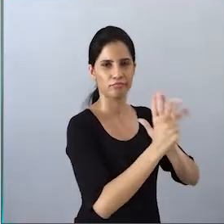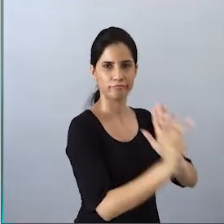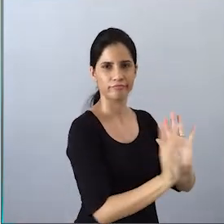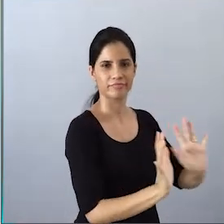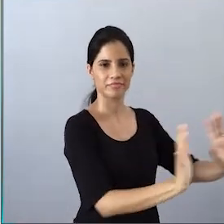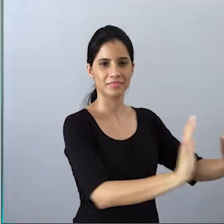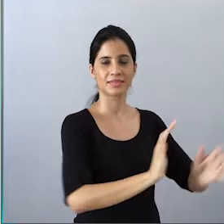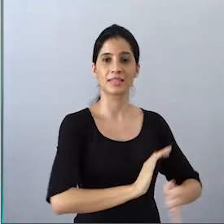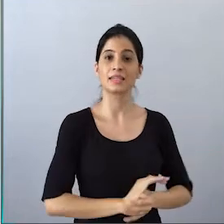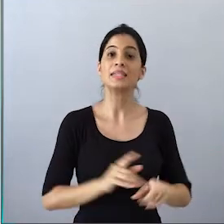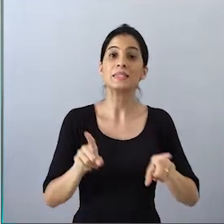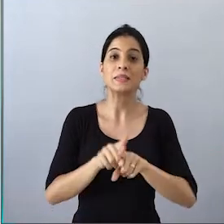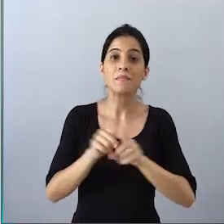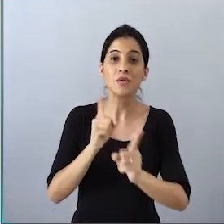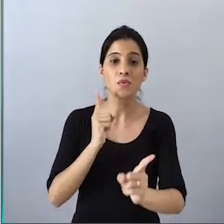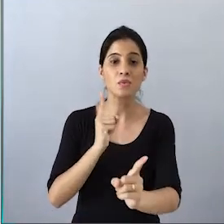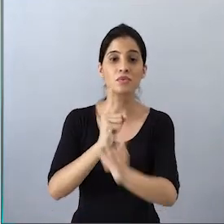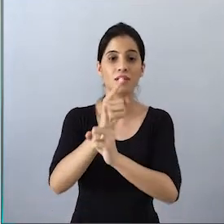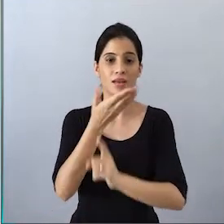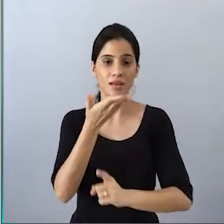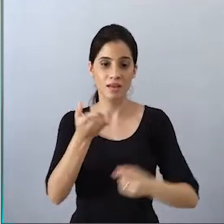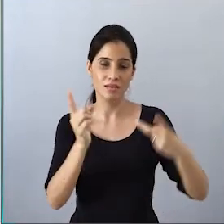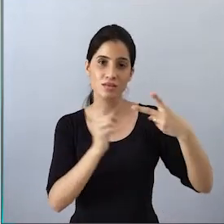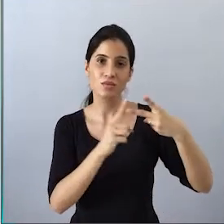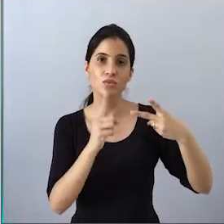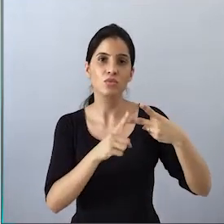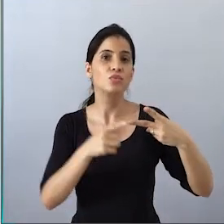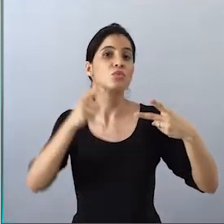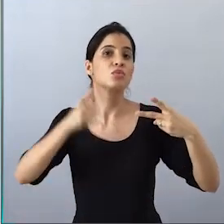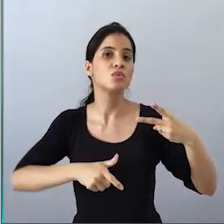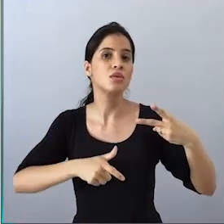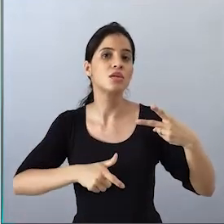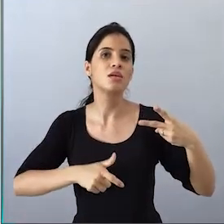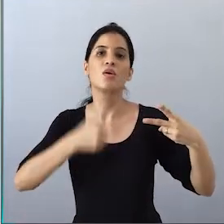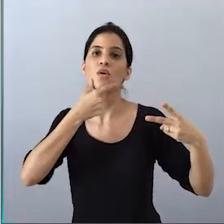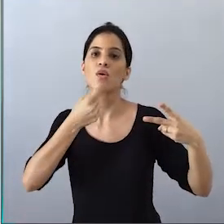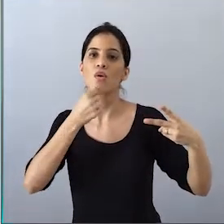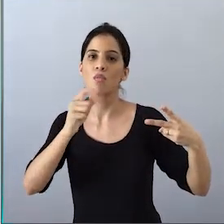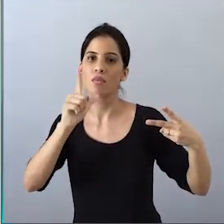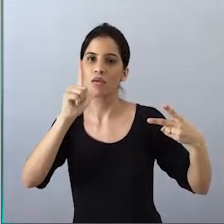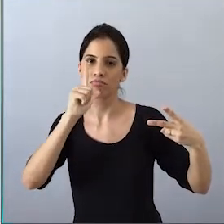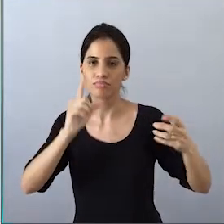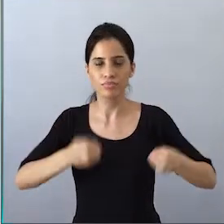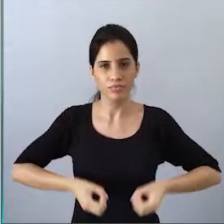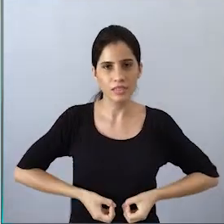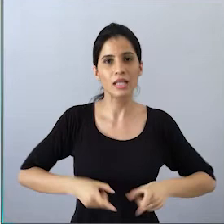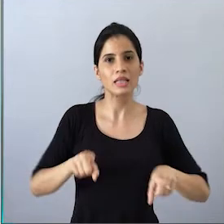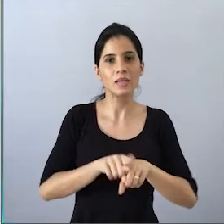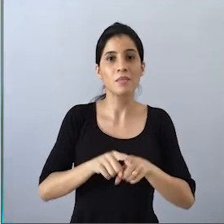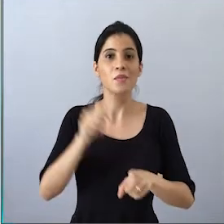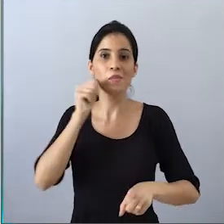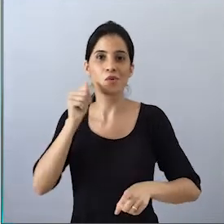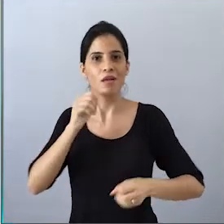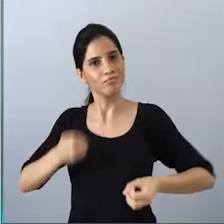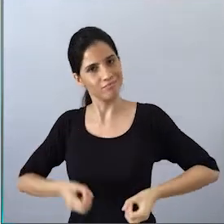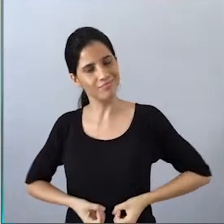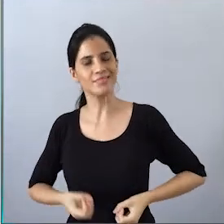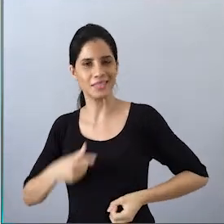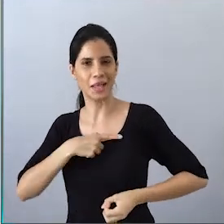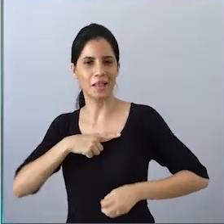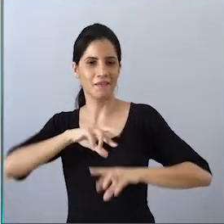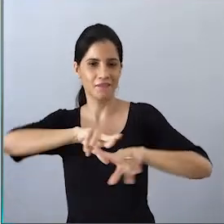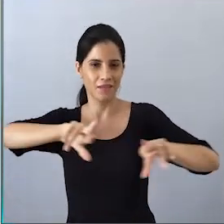coração. Ainda encontramos mesotélio na túnica albugínea de testículos e ovários. O endotélio